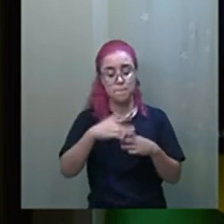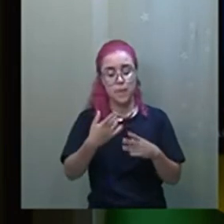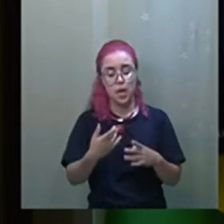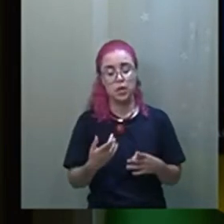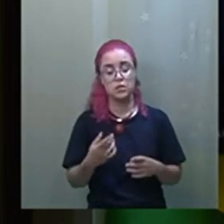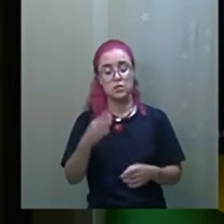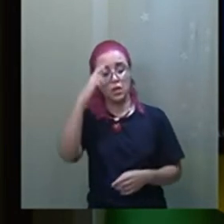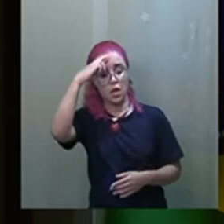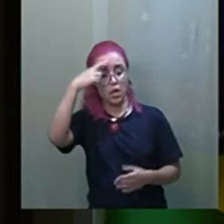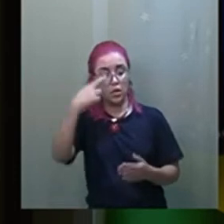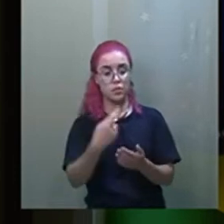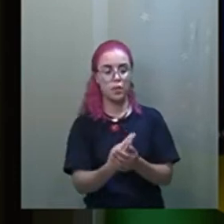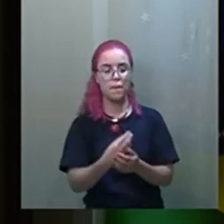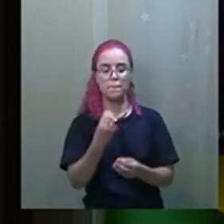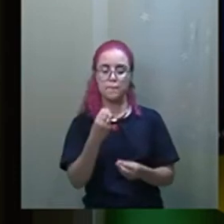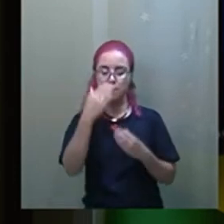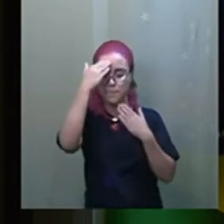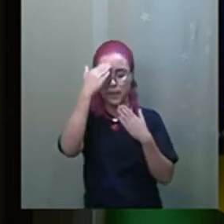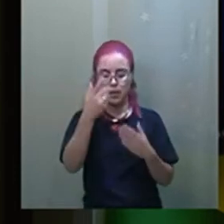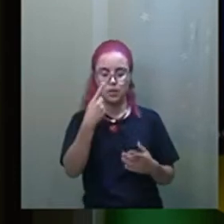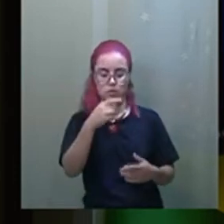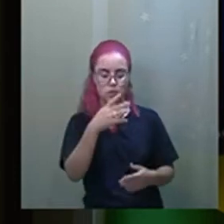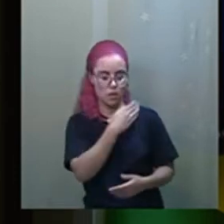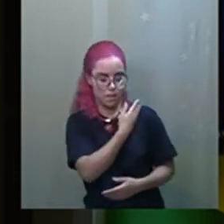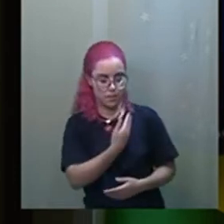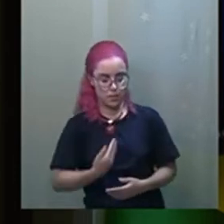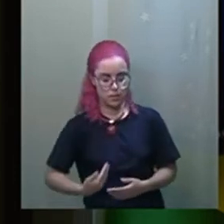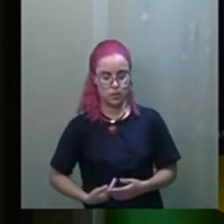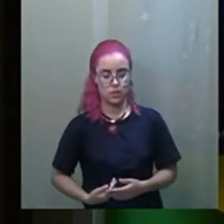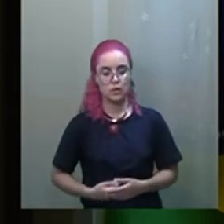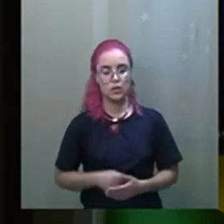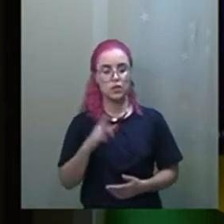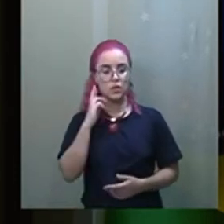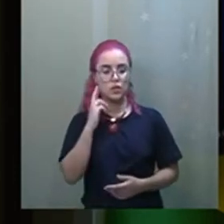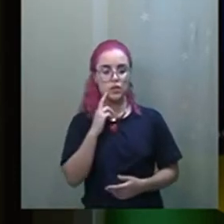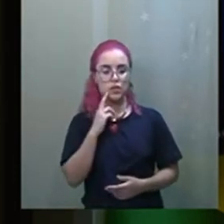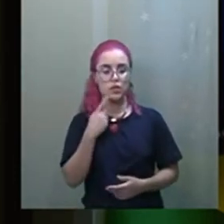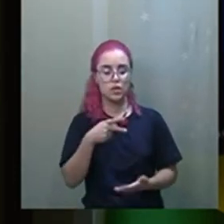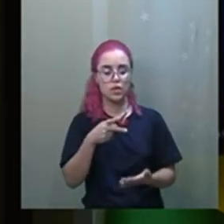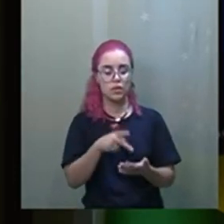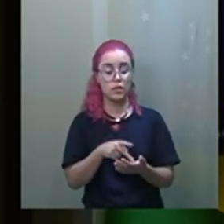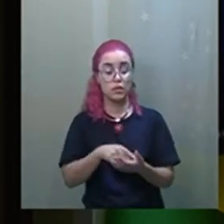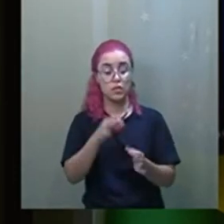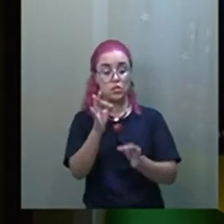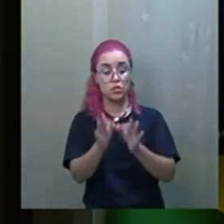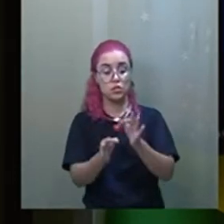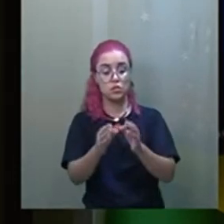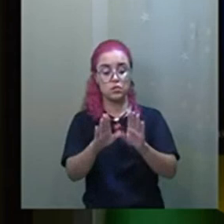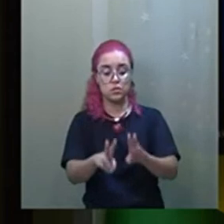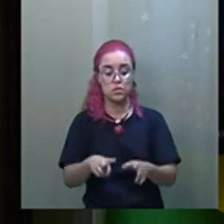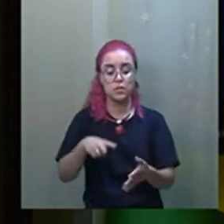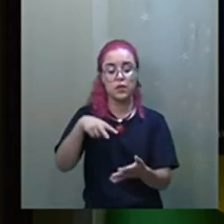Muitíssimo obrigado, senhor presidente. Que a verdade e a justiça prevaleçam em nosso país. Paz